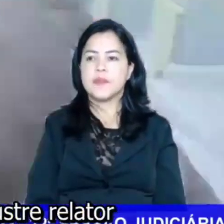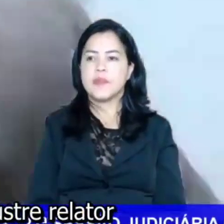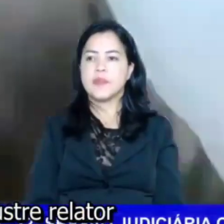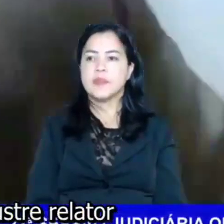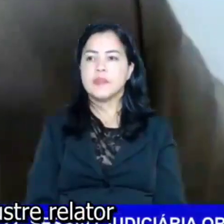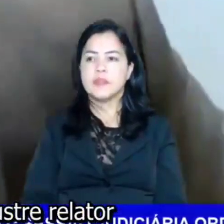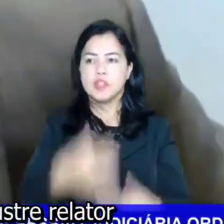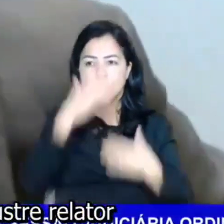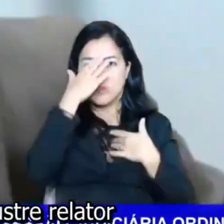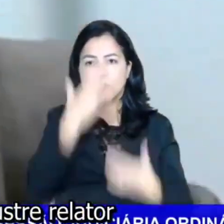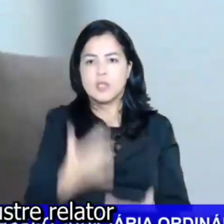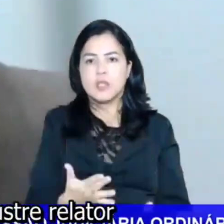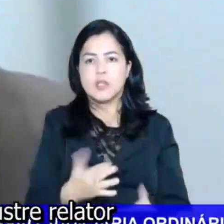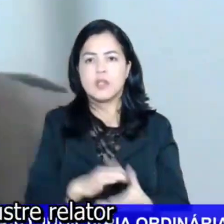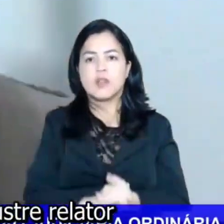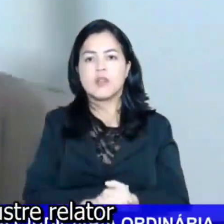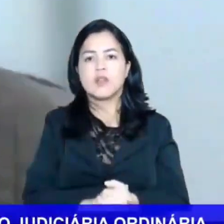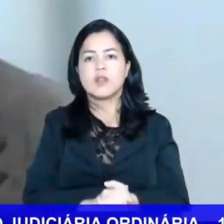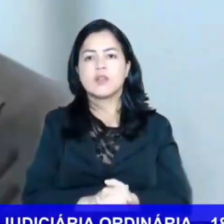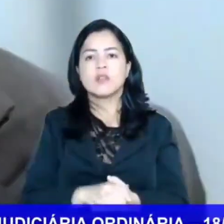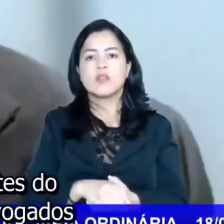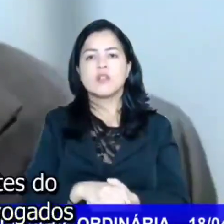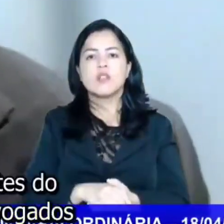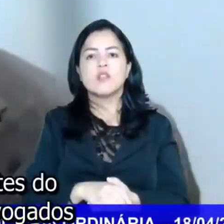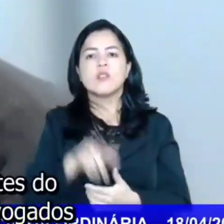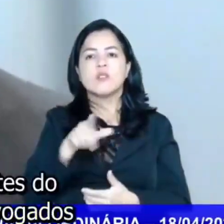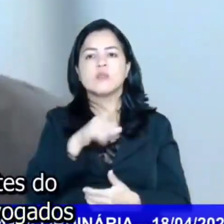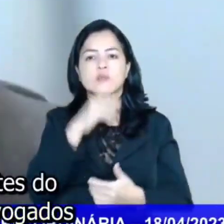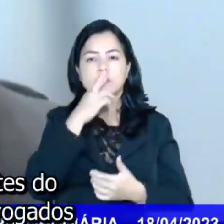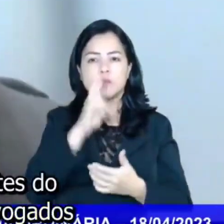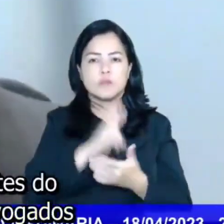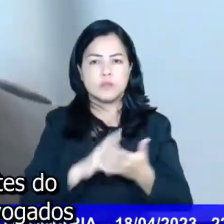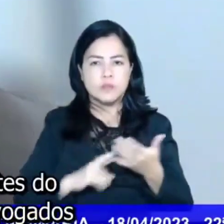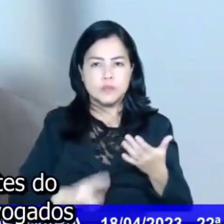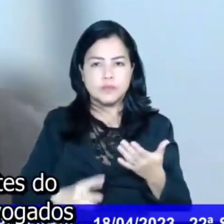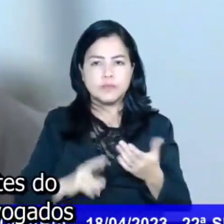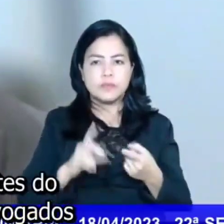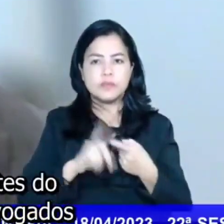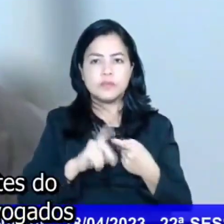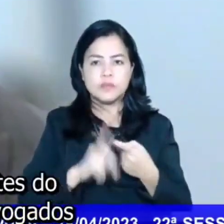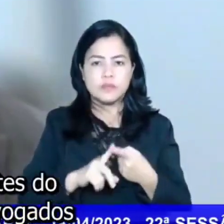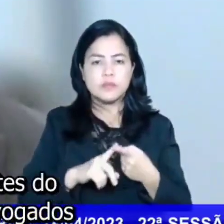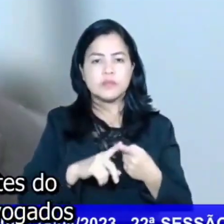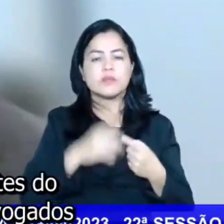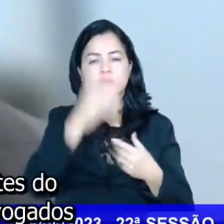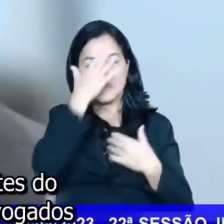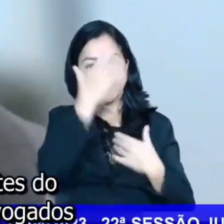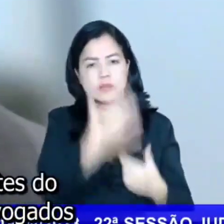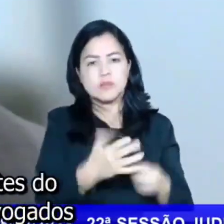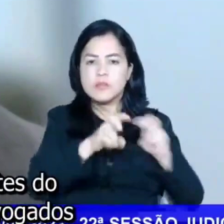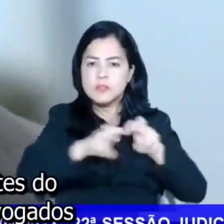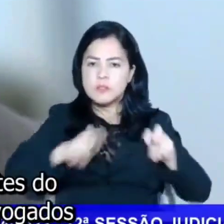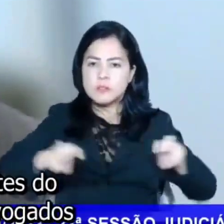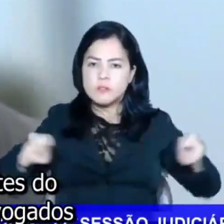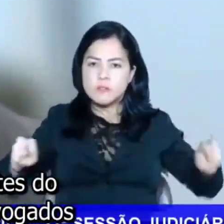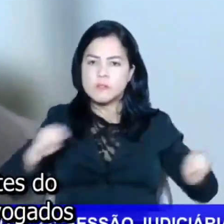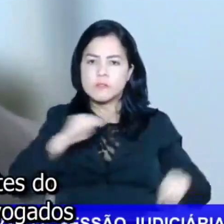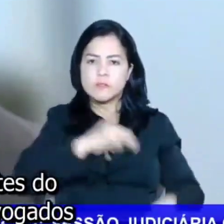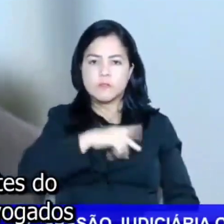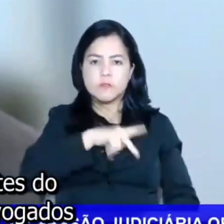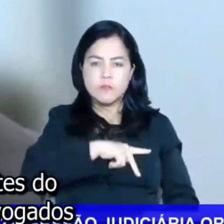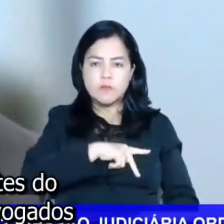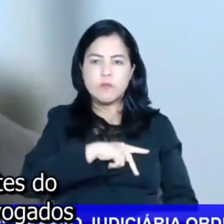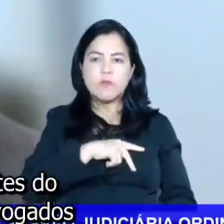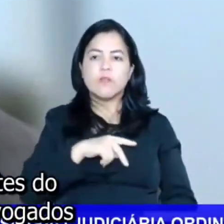Em videochamada, advogado doutor Sanderson. Demais julgadores presentes, ilustre representante do Ministério Público, doutor